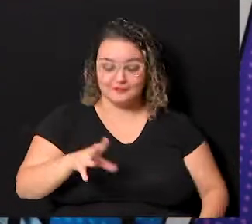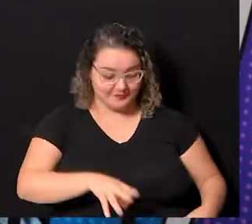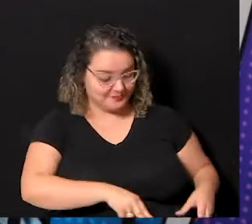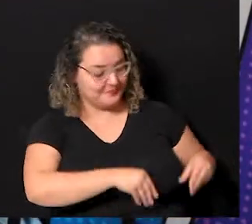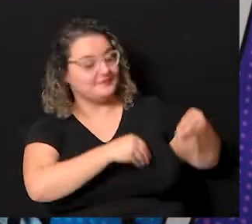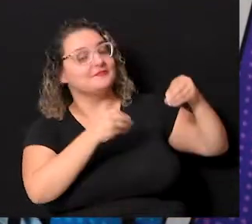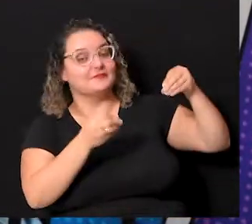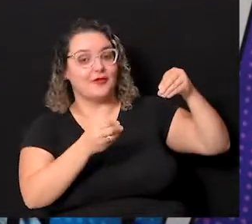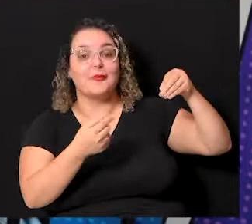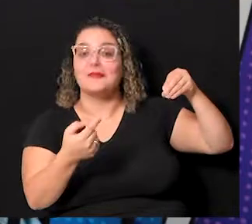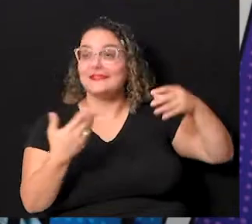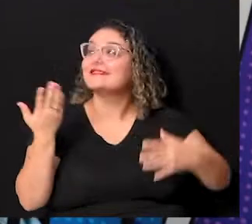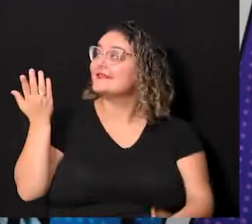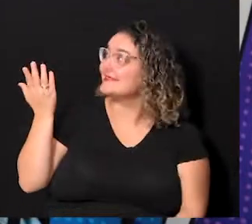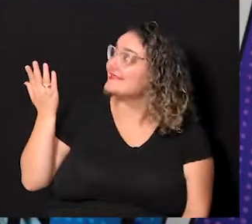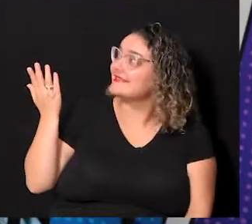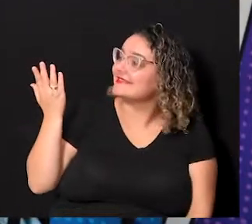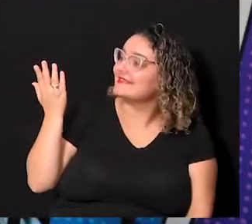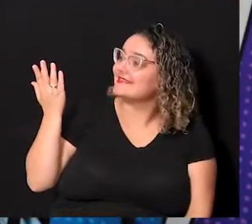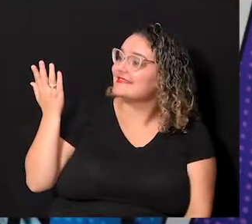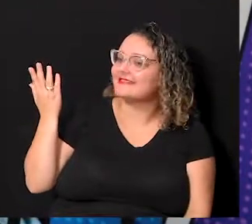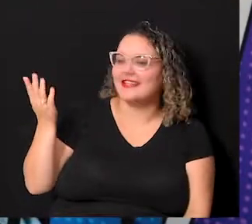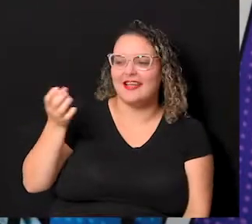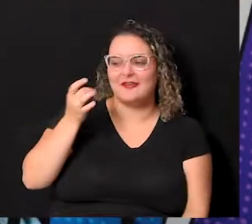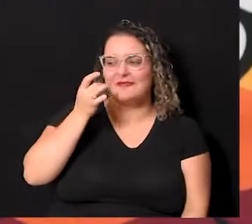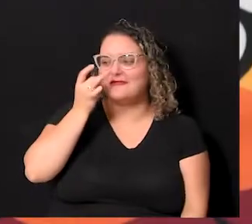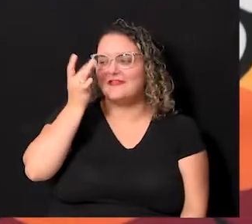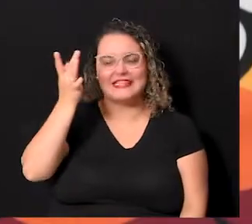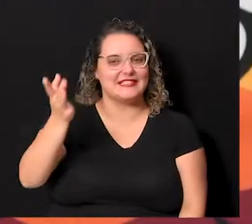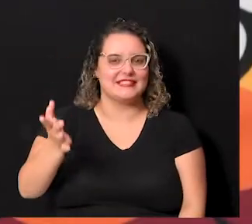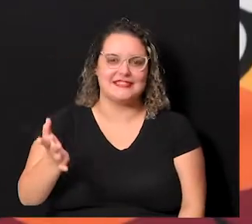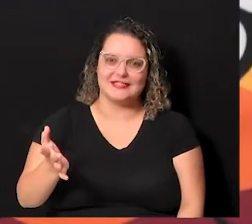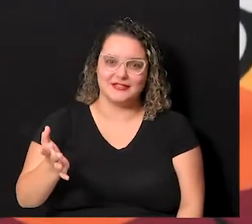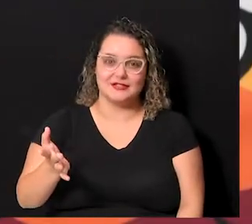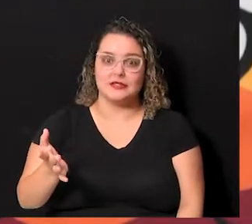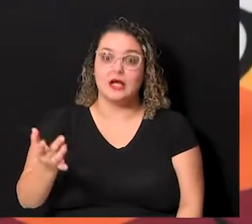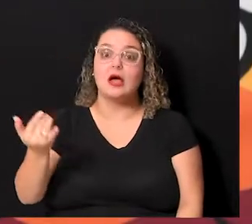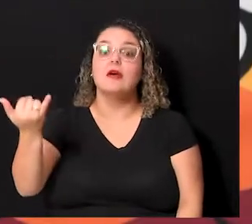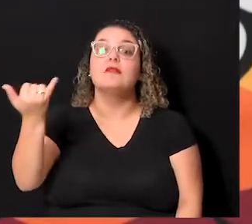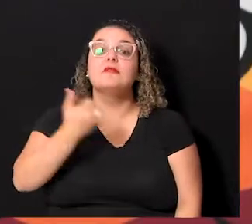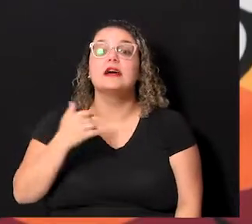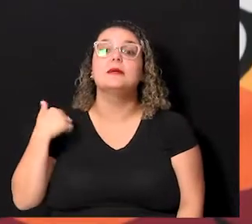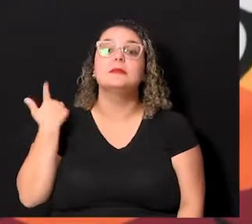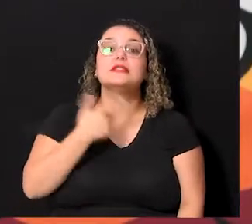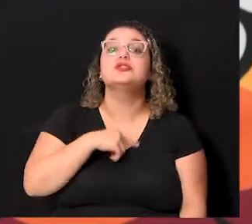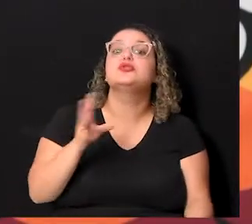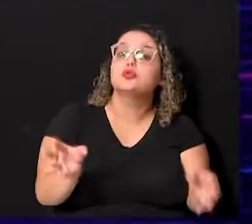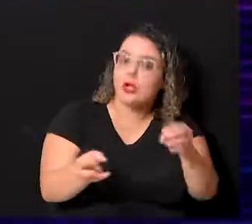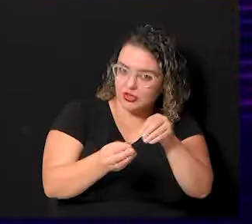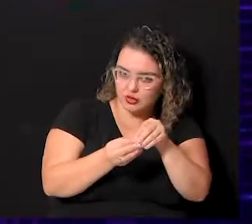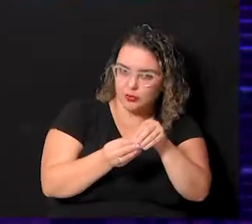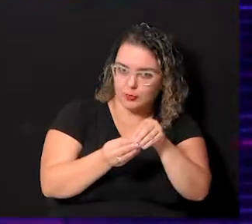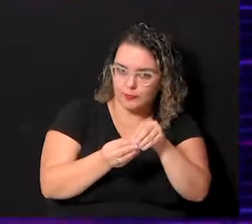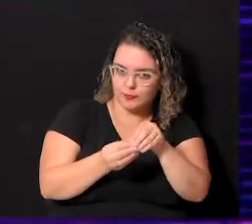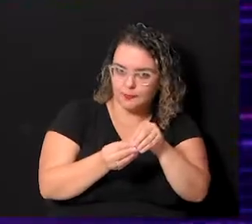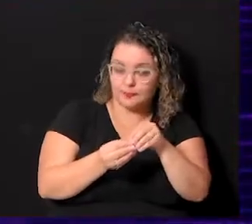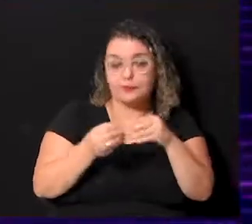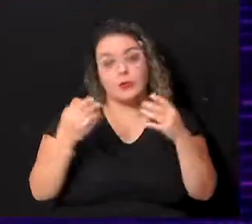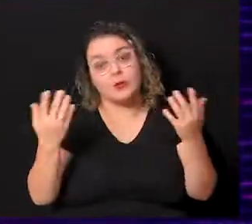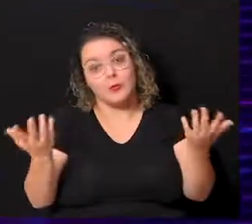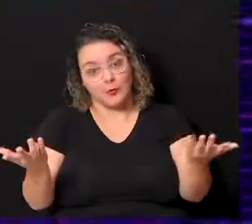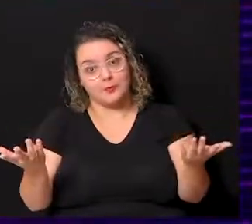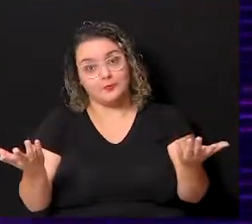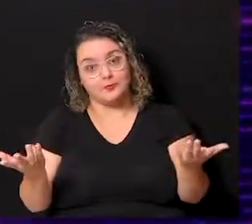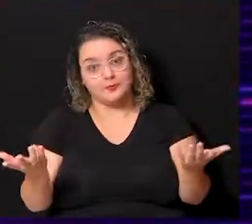Ó. Então vamos lá. Tá fácil. Conta pra gente a sinopse. Tá